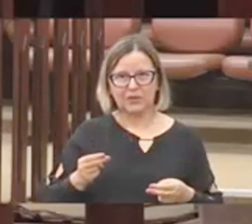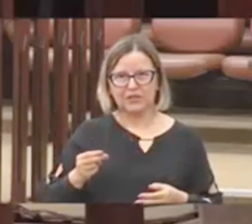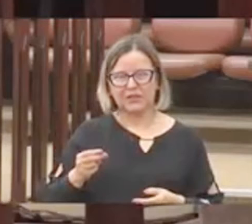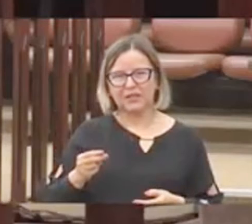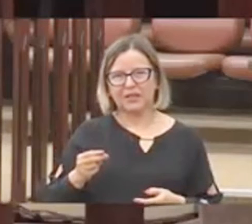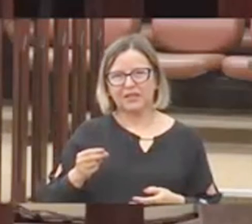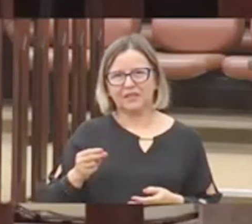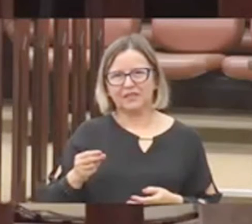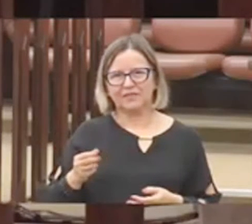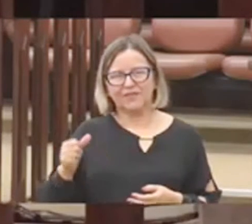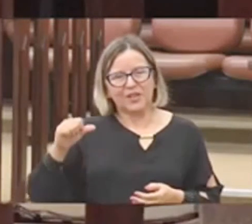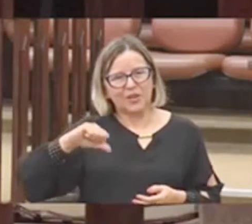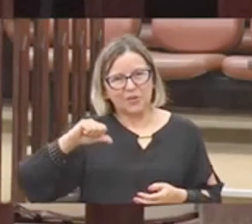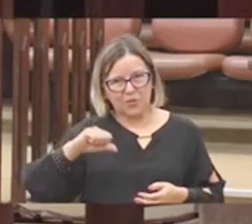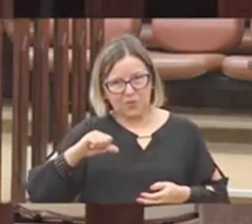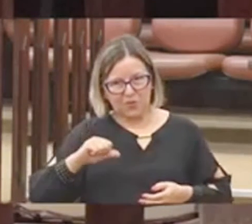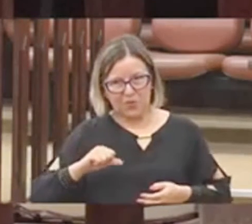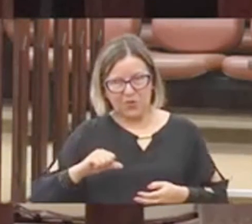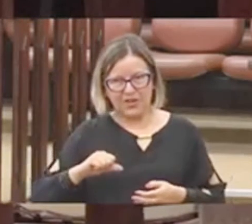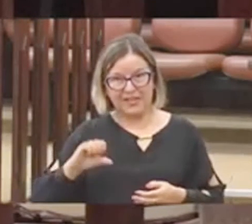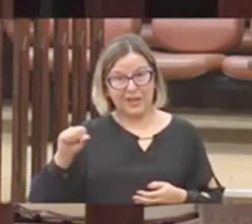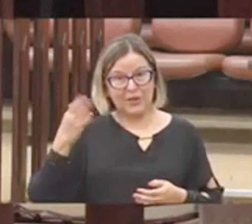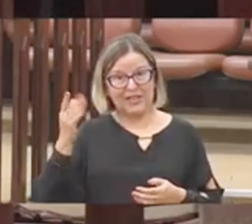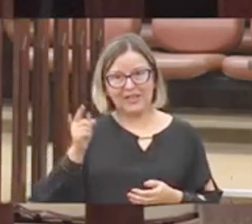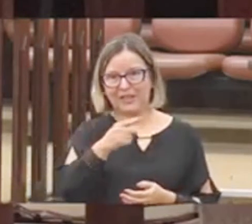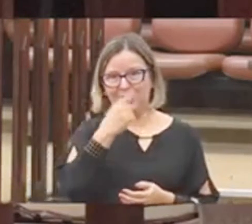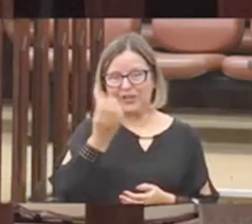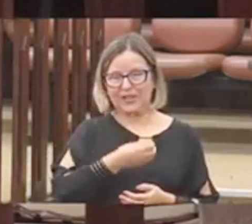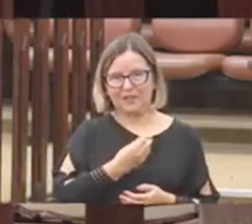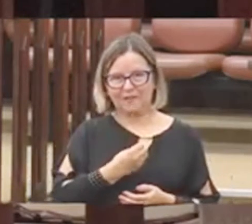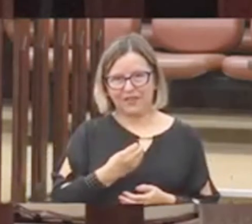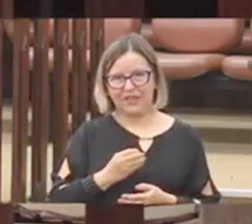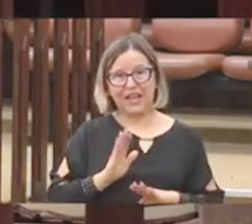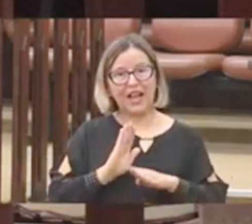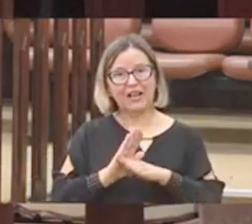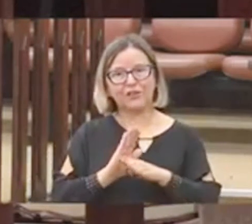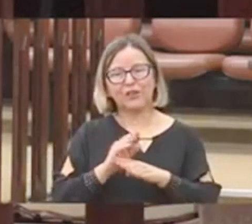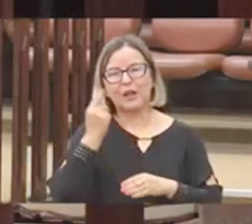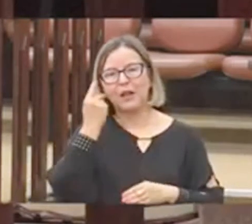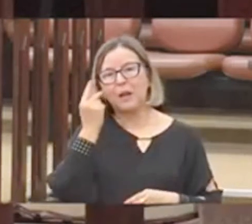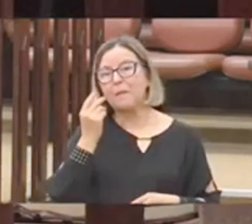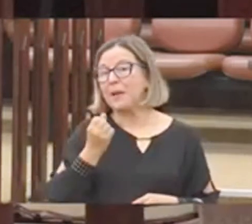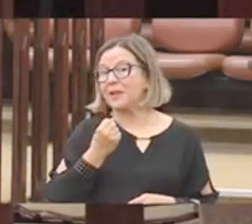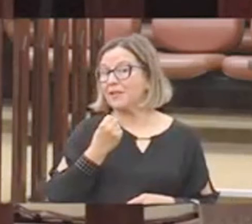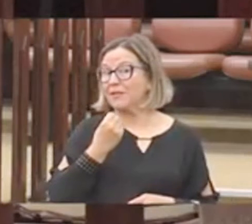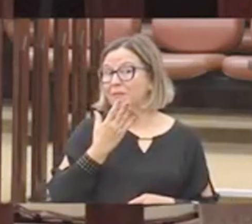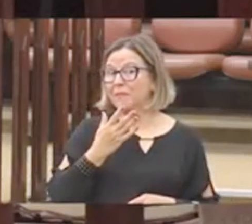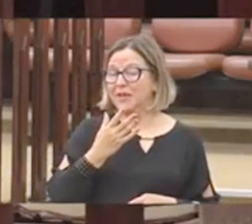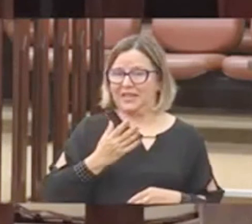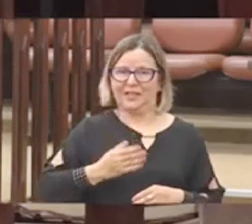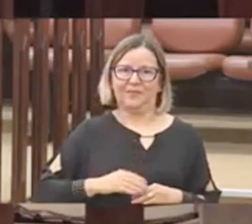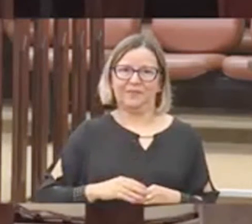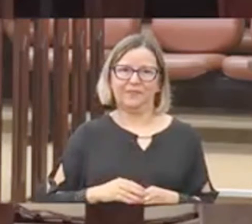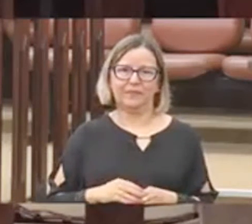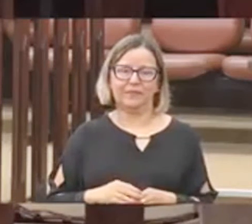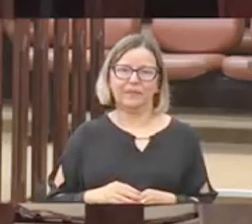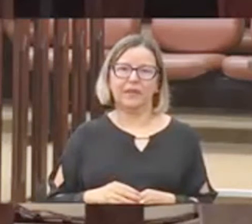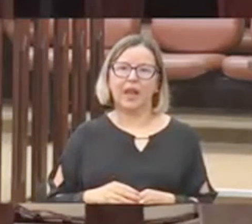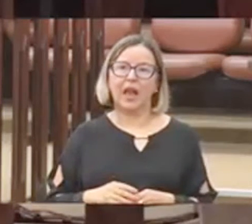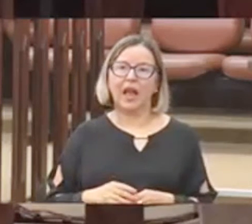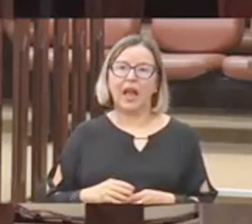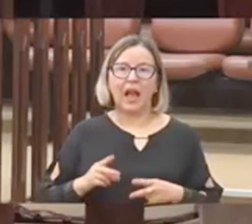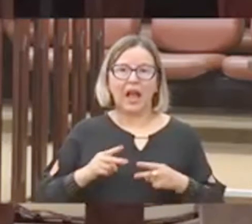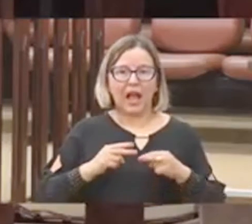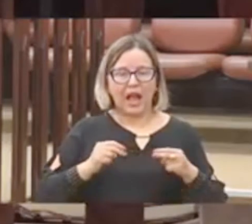nós concorrem para o nosso bem, Romanos 8:28. As coisas boas jamais nos serão